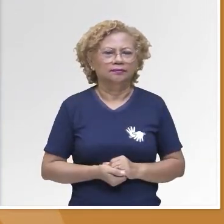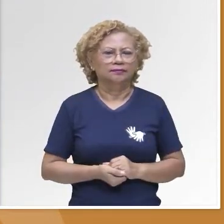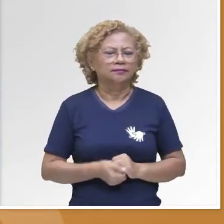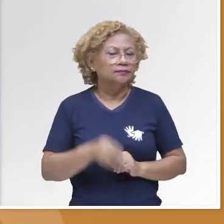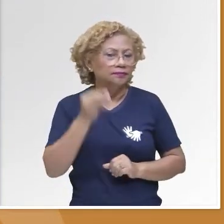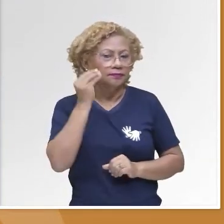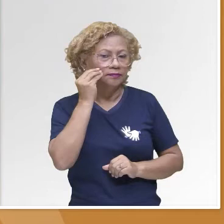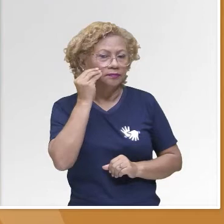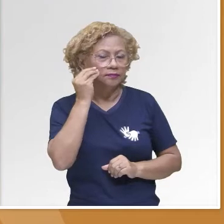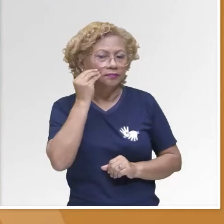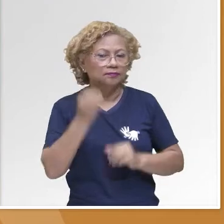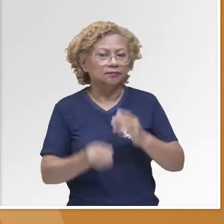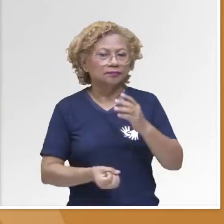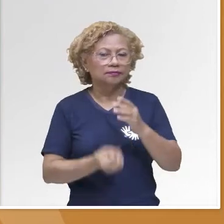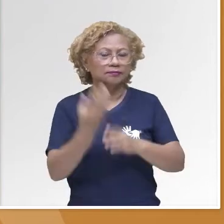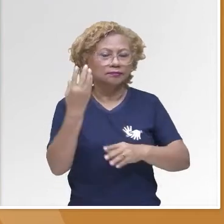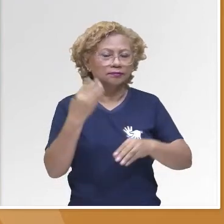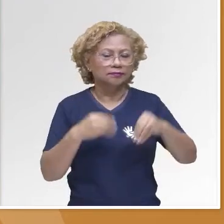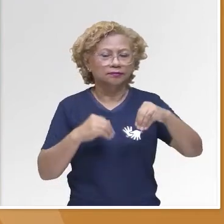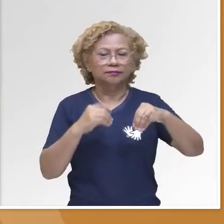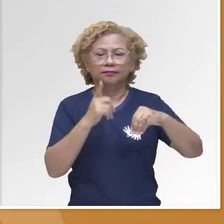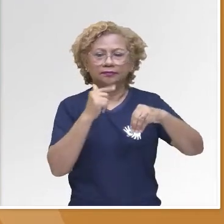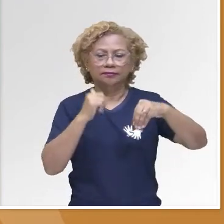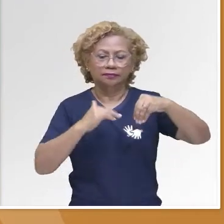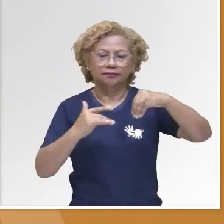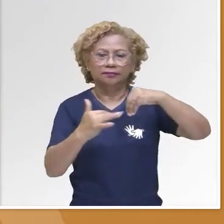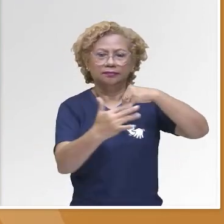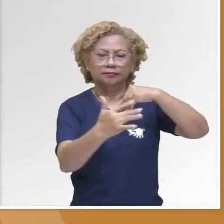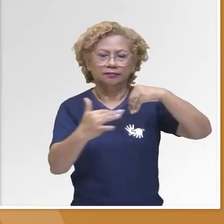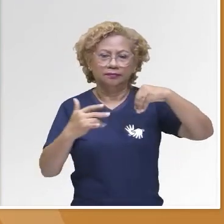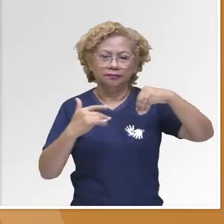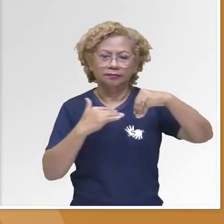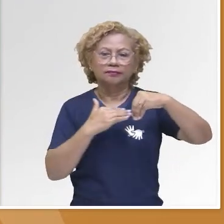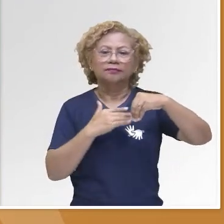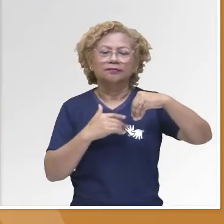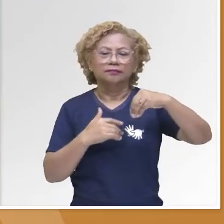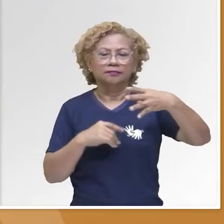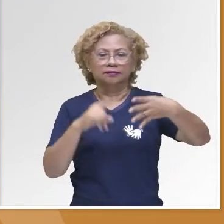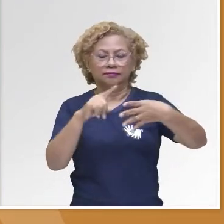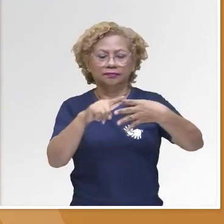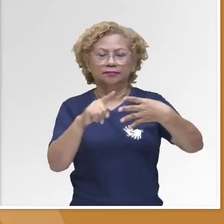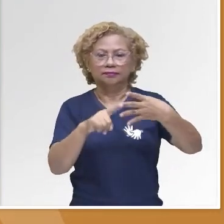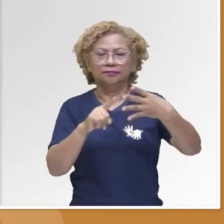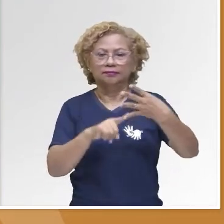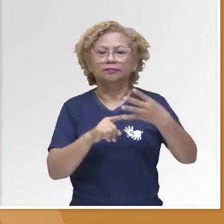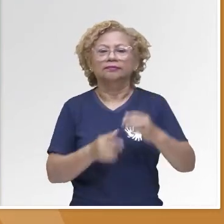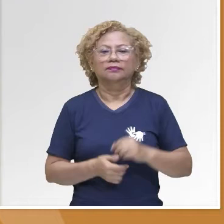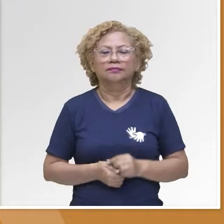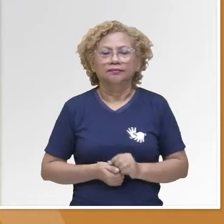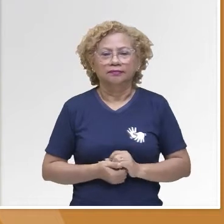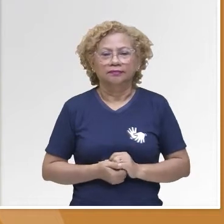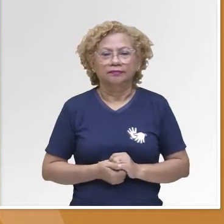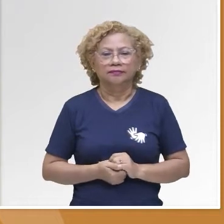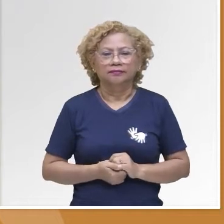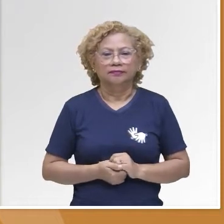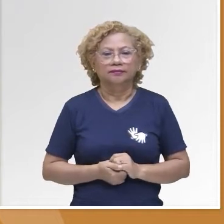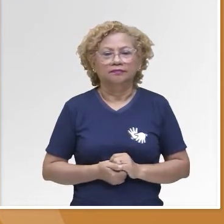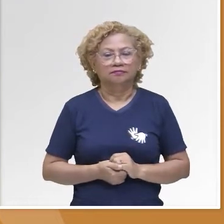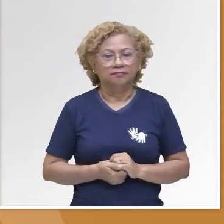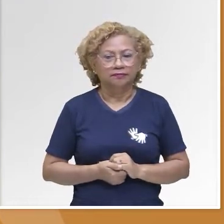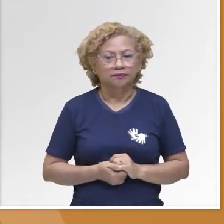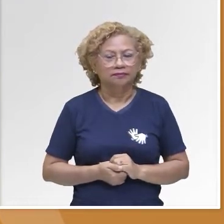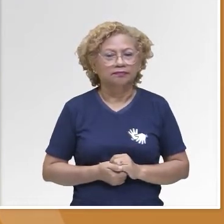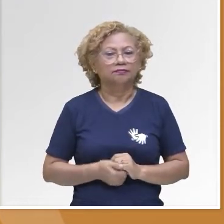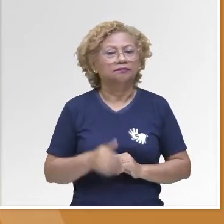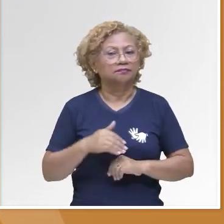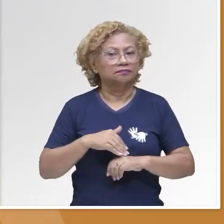aqui a formação dessas ilhas, olha, a ilha de Hokkaido, descendo aqui nós temos a maior ilha do Japão, né,